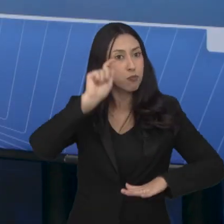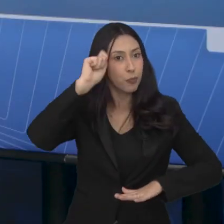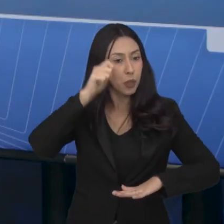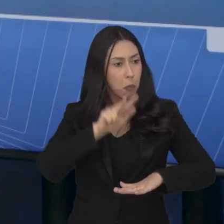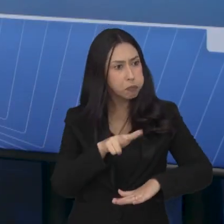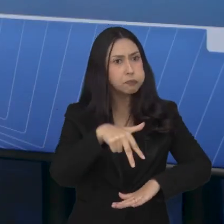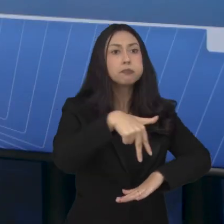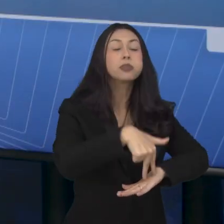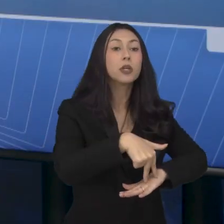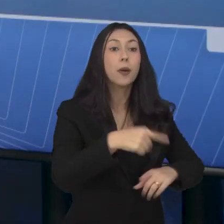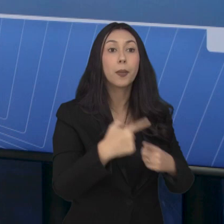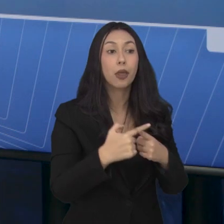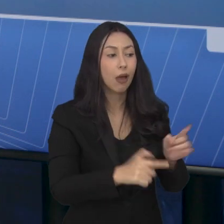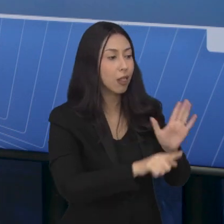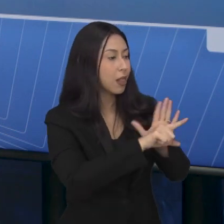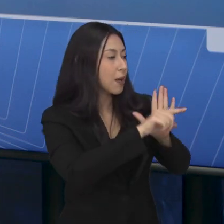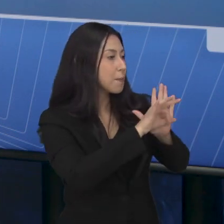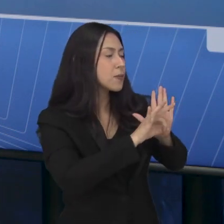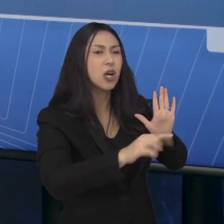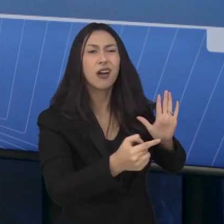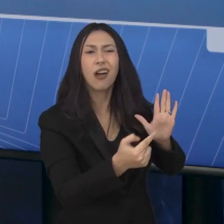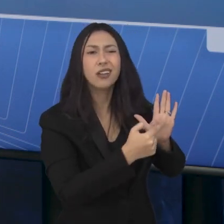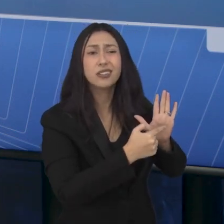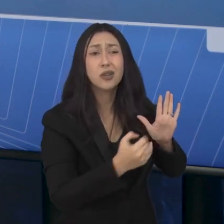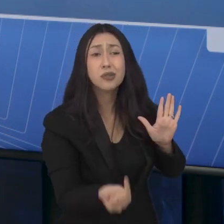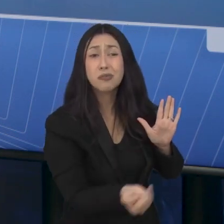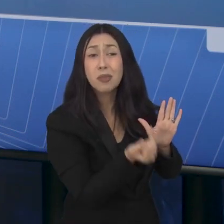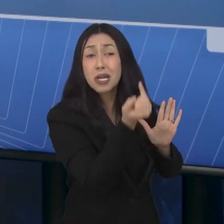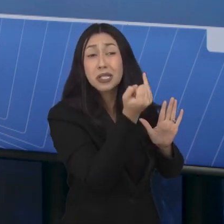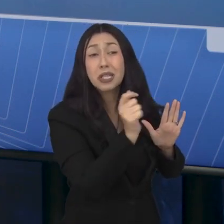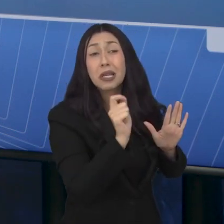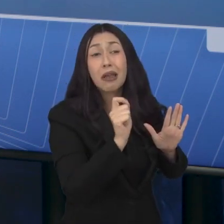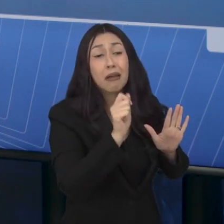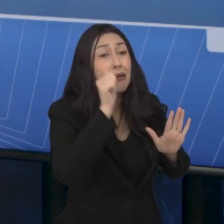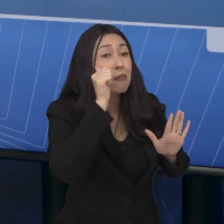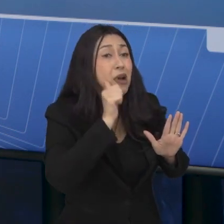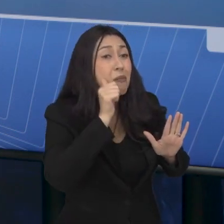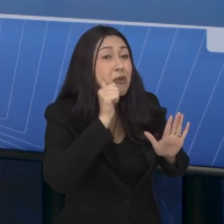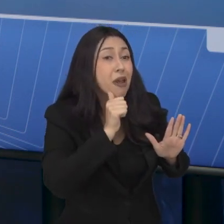negro. Diferentemente da Lei Áurea, quem que foi o protagonista da Lei Áurea? Foi